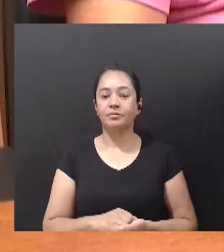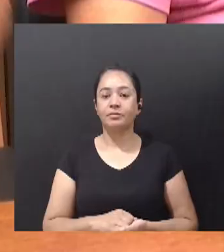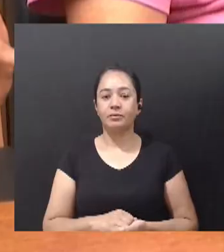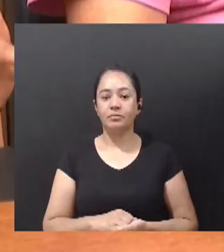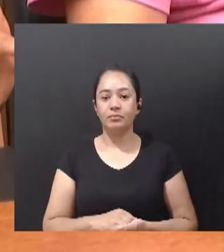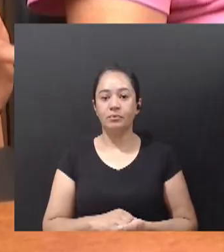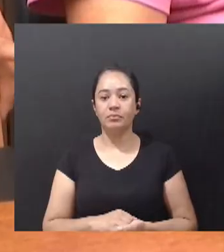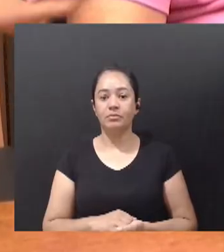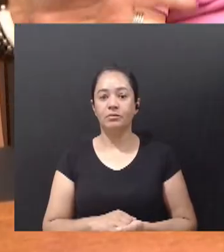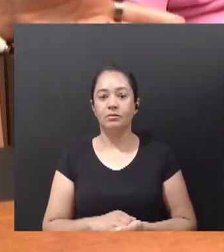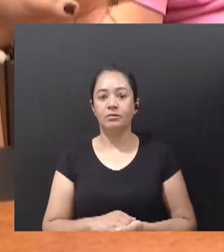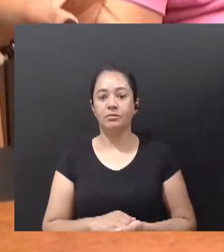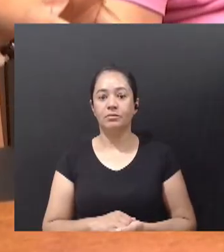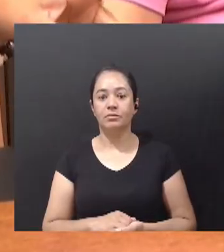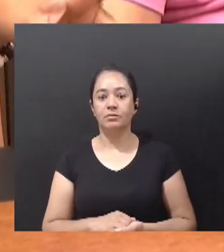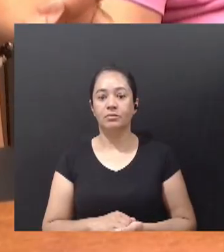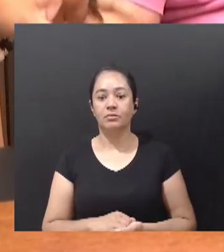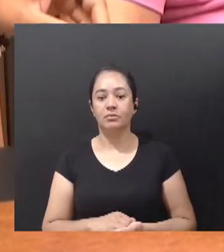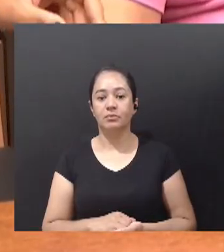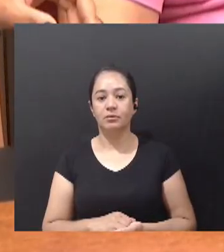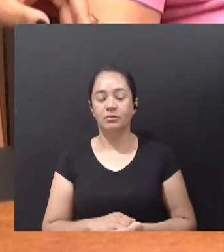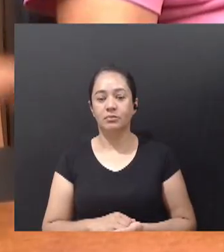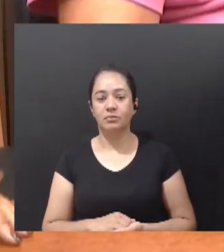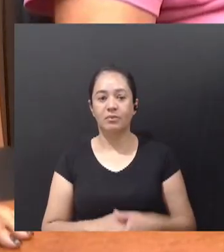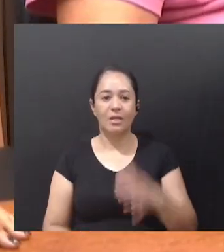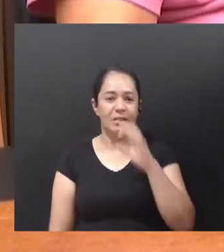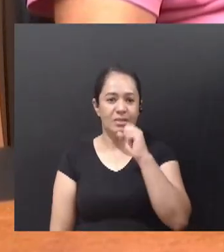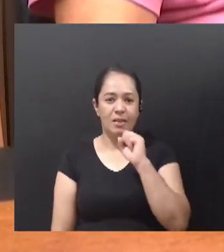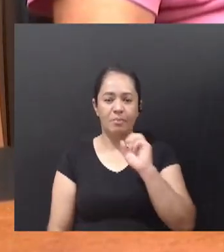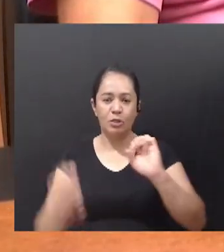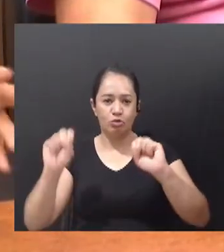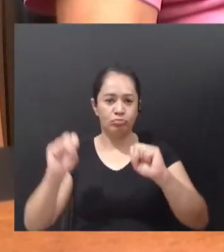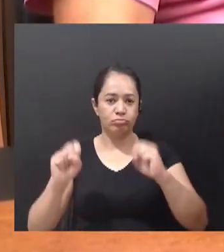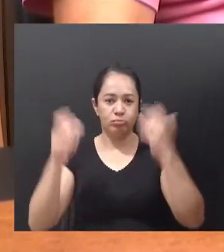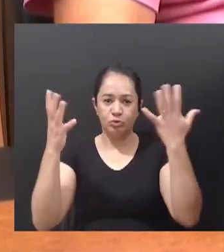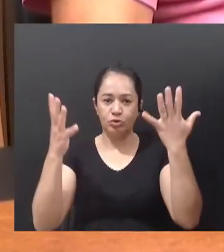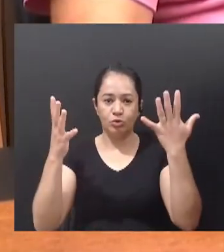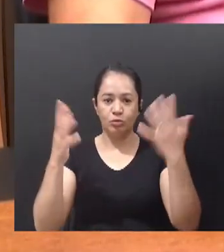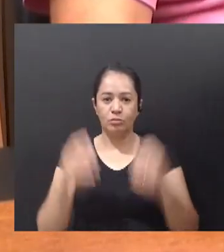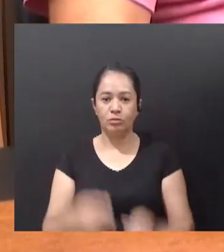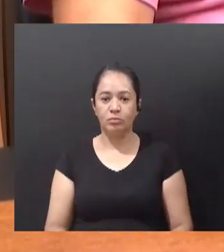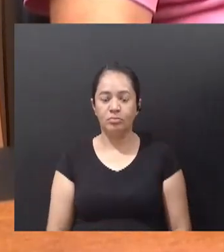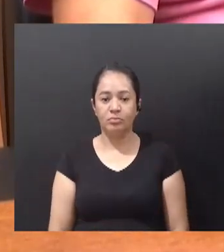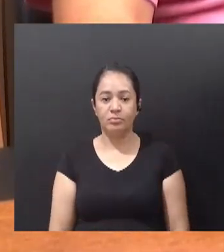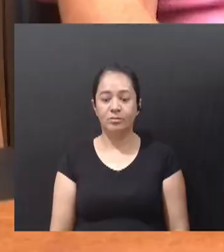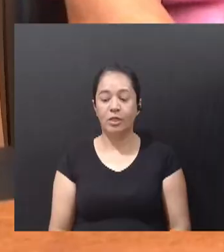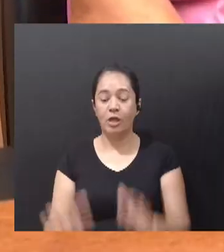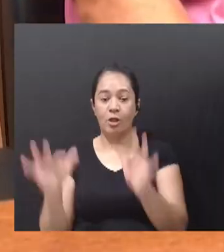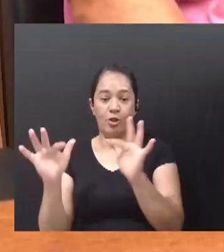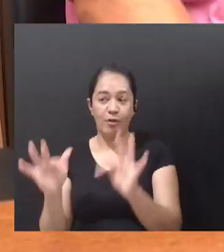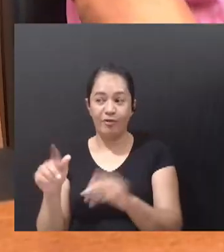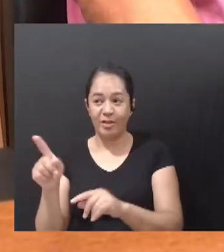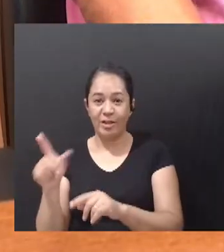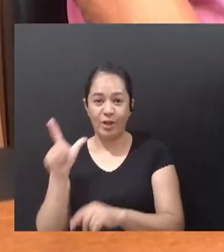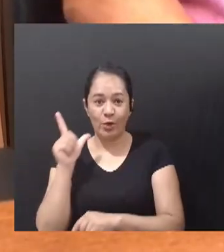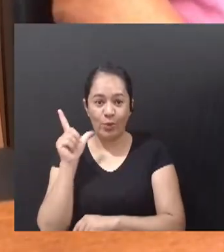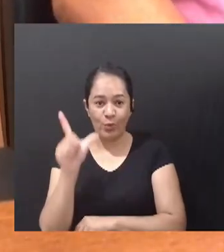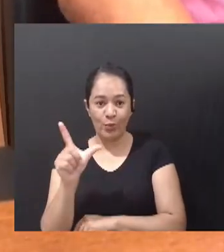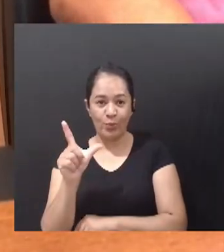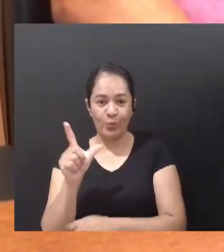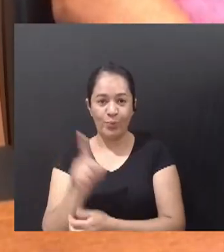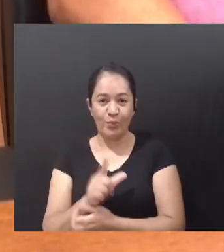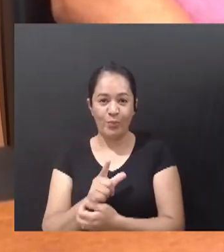E sábado é o show, né? Só, né? Tá aí no final, se o Renato conseguir, né? Que eu acho